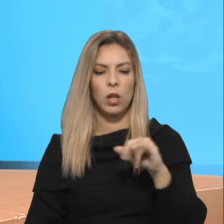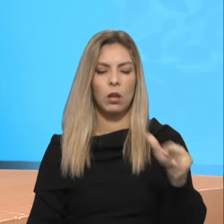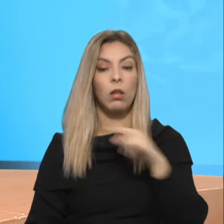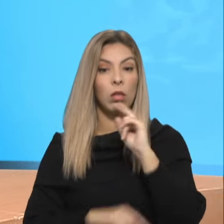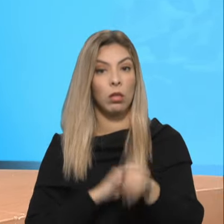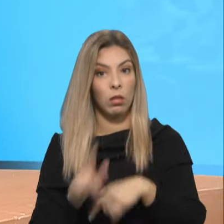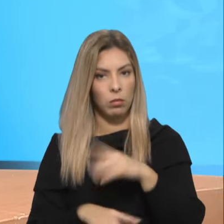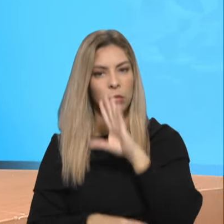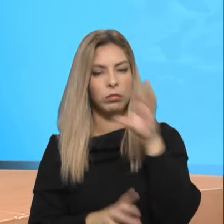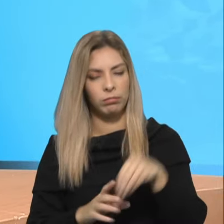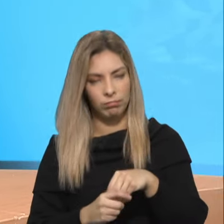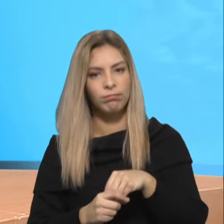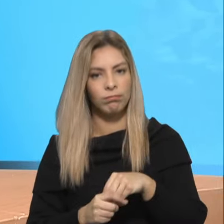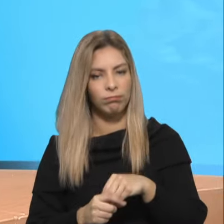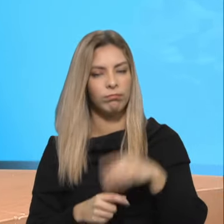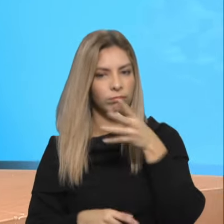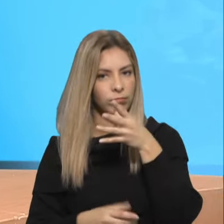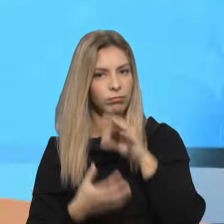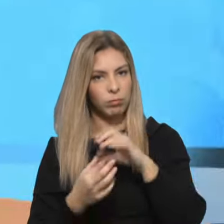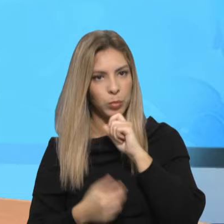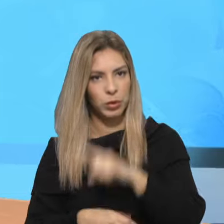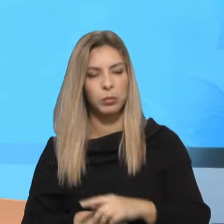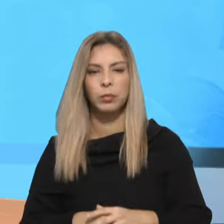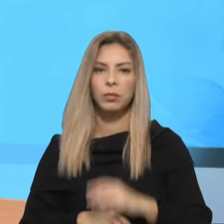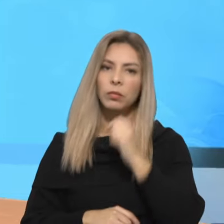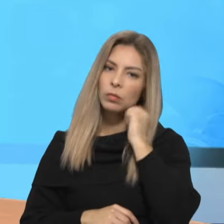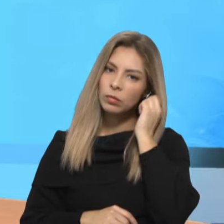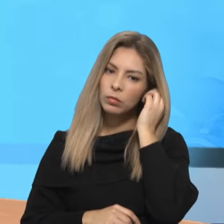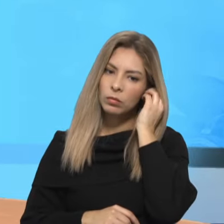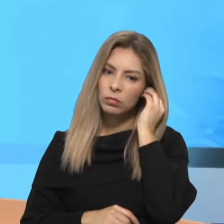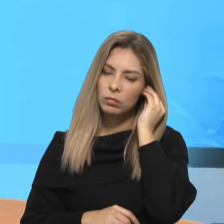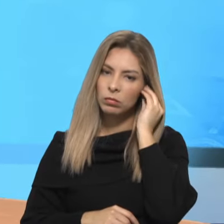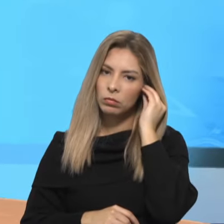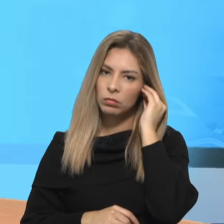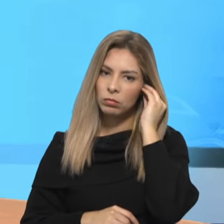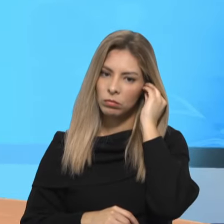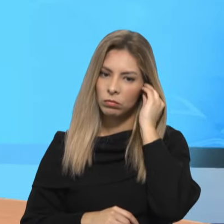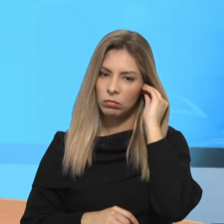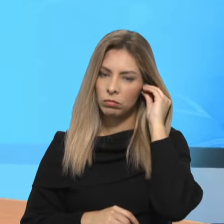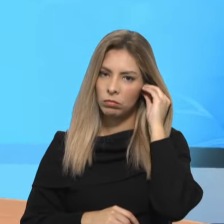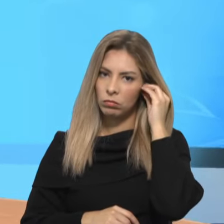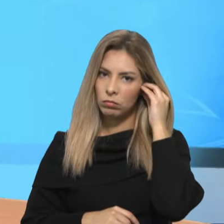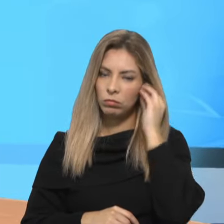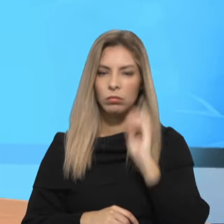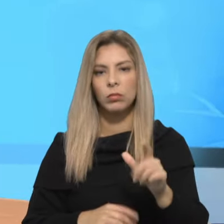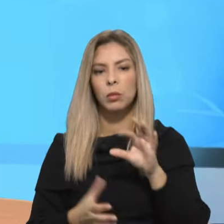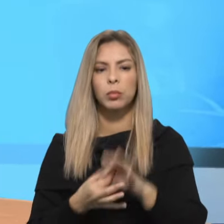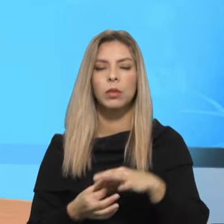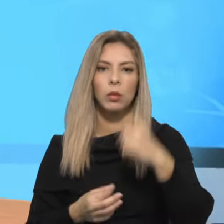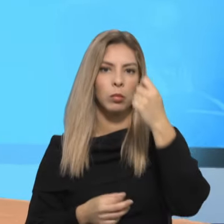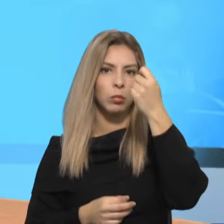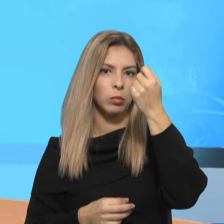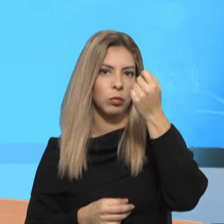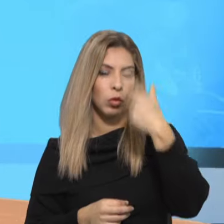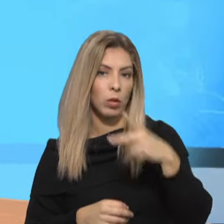pôde depois, de facto, proclamar este dogma. Há também essa ligação, e muito vincada à história de Portugal. É a